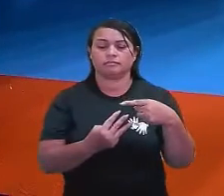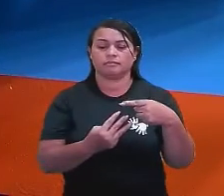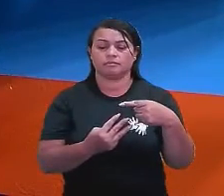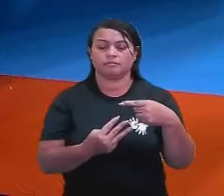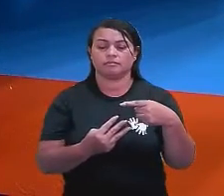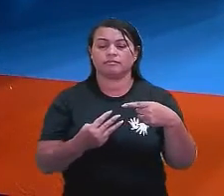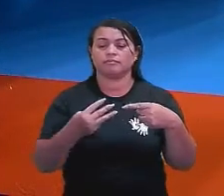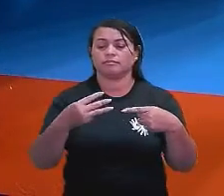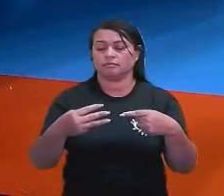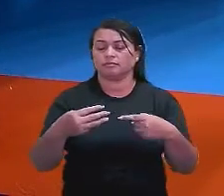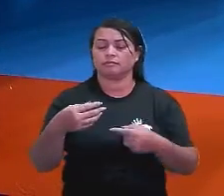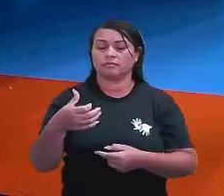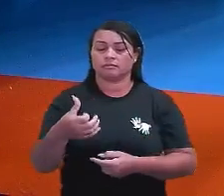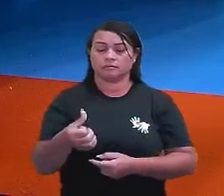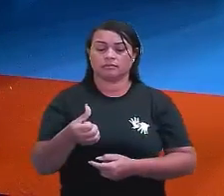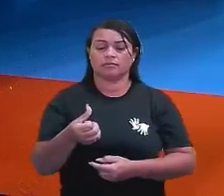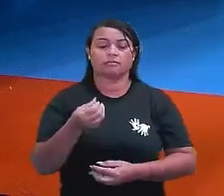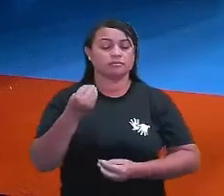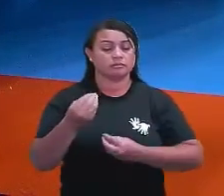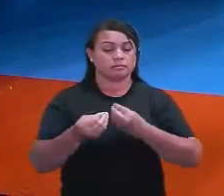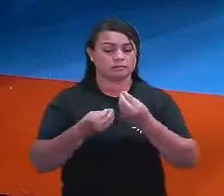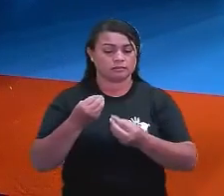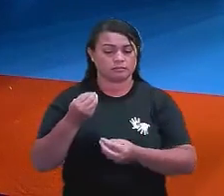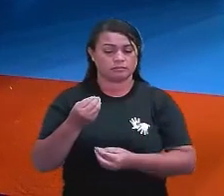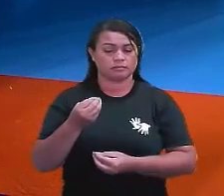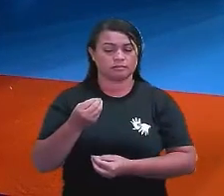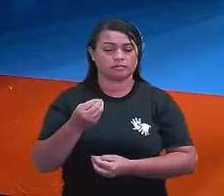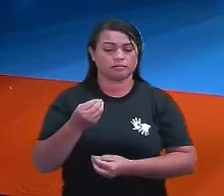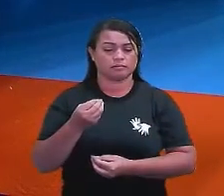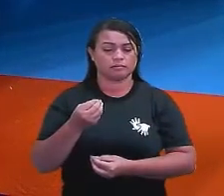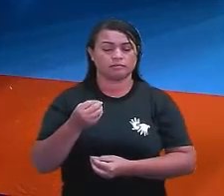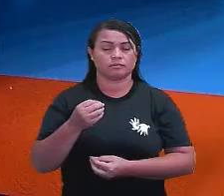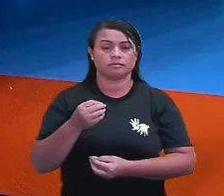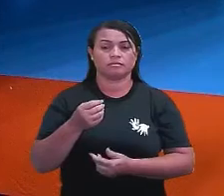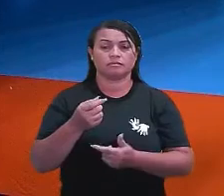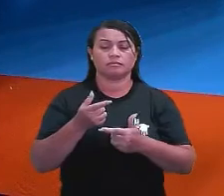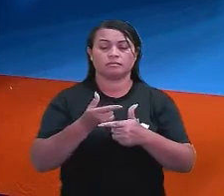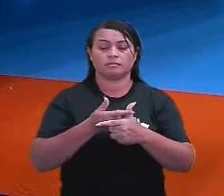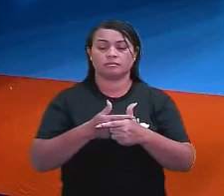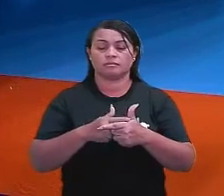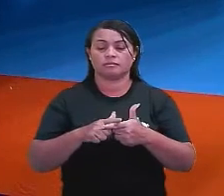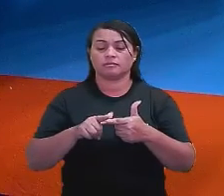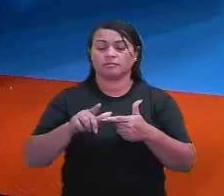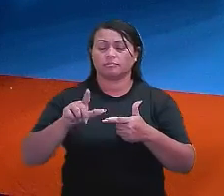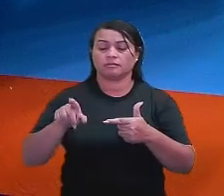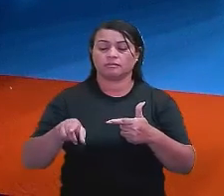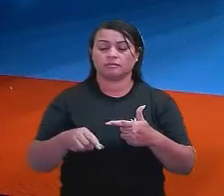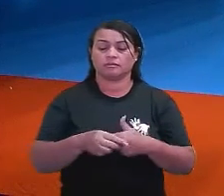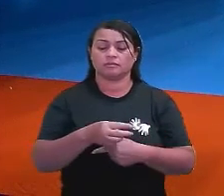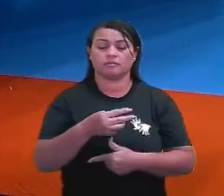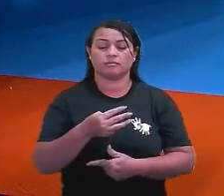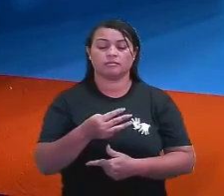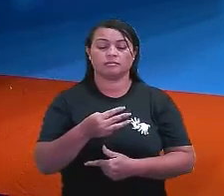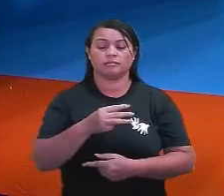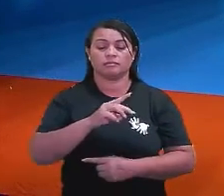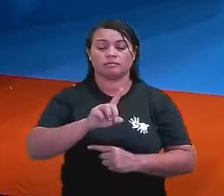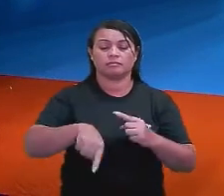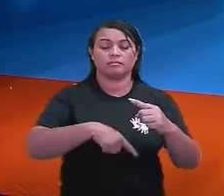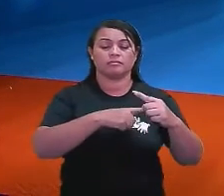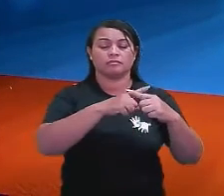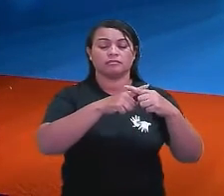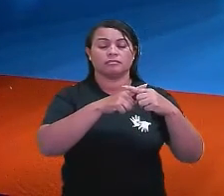de 36. Como é que eu faço? Divido embaixo, multiplico em cima, tá